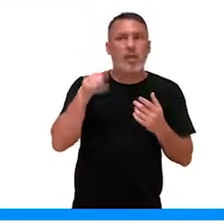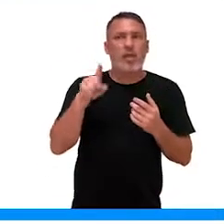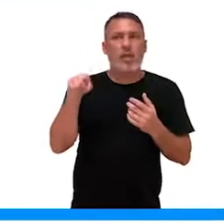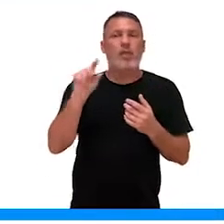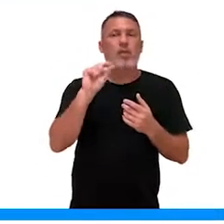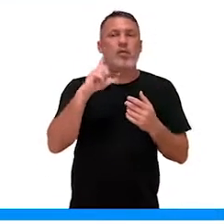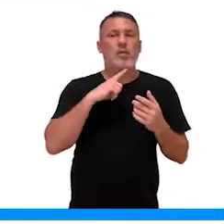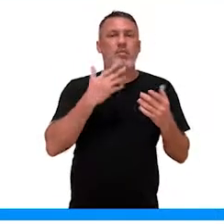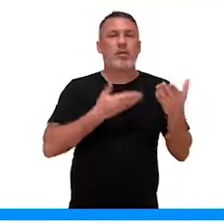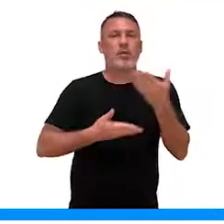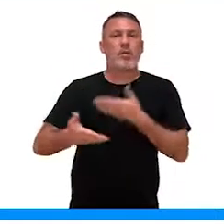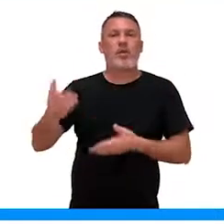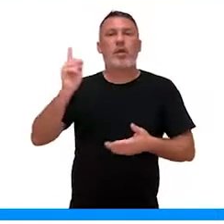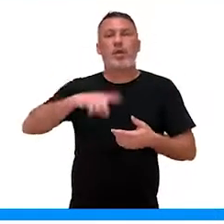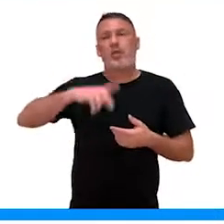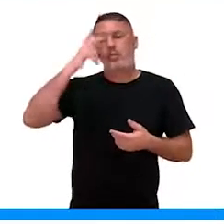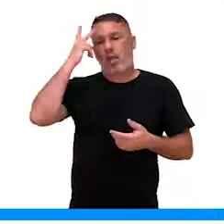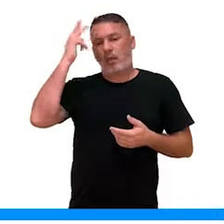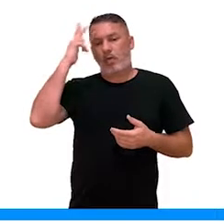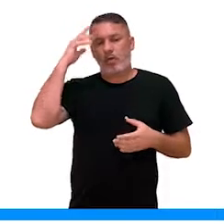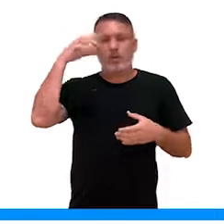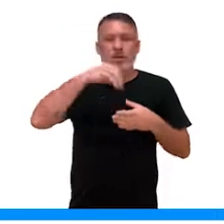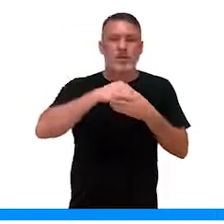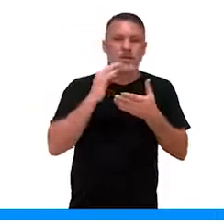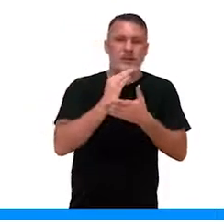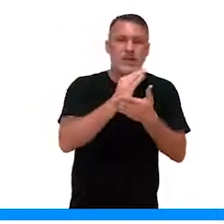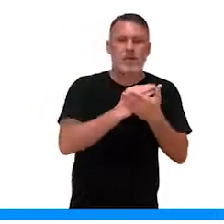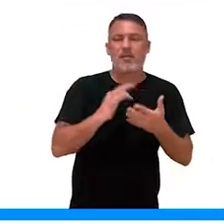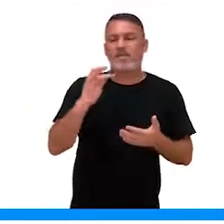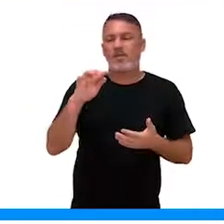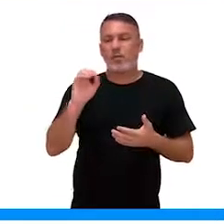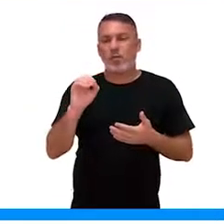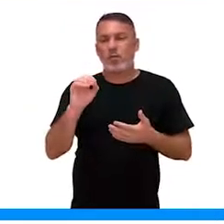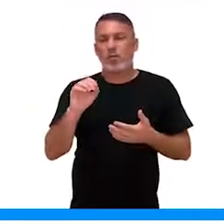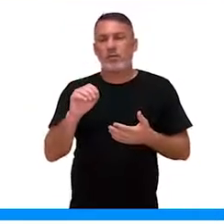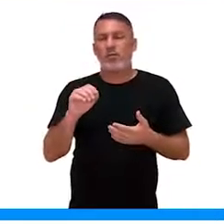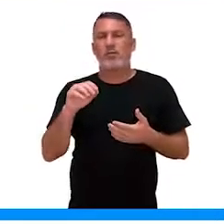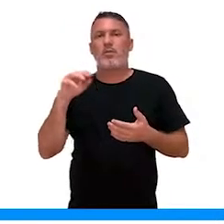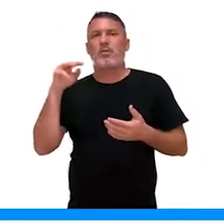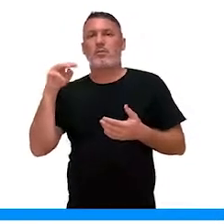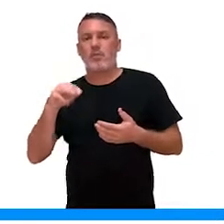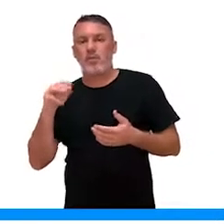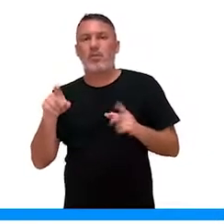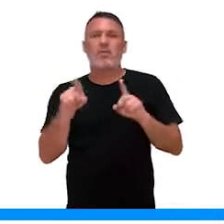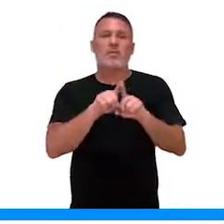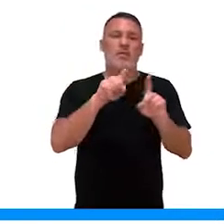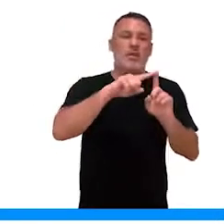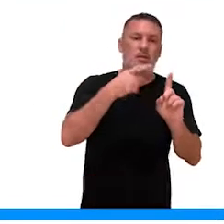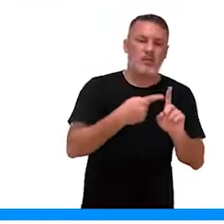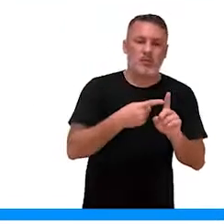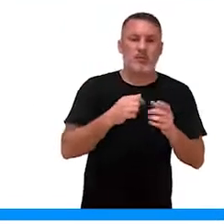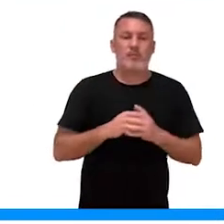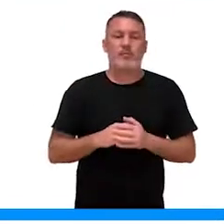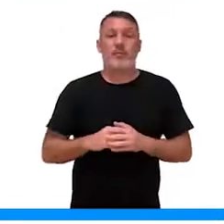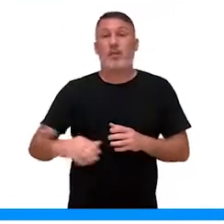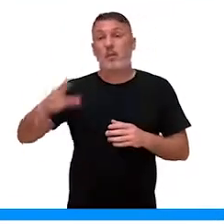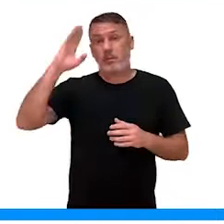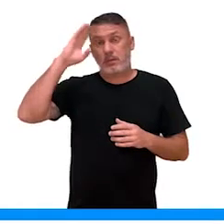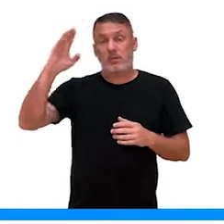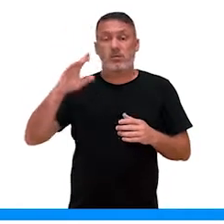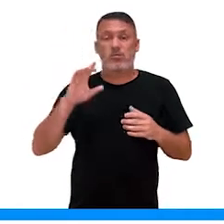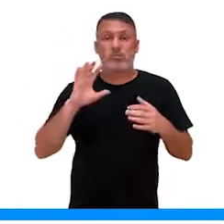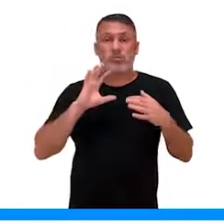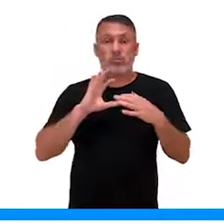interpretação de que existia uma troca natural entre as células do feto e maternas durante a gravidez. O